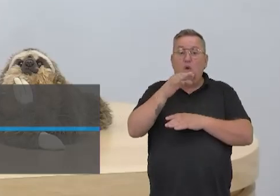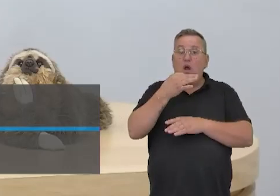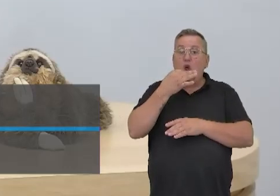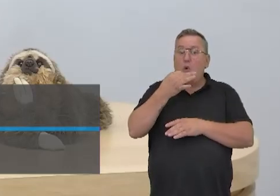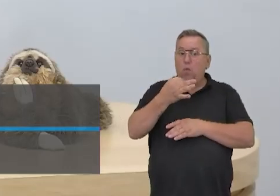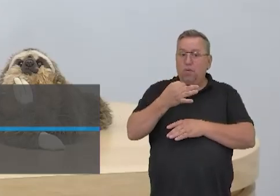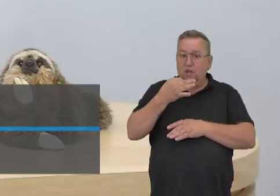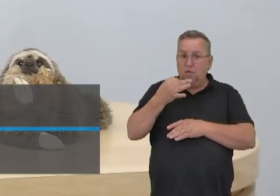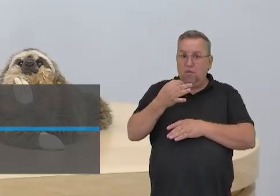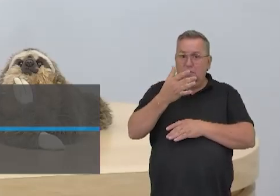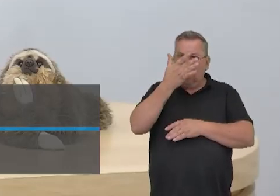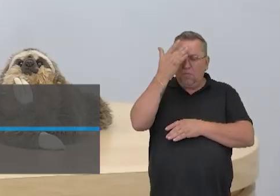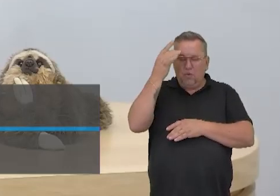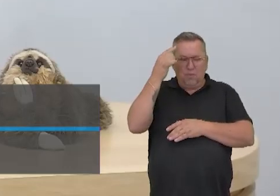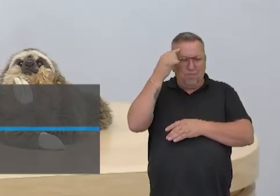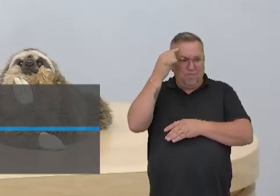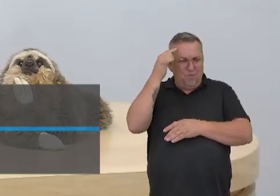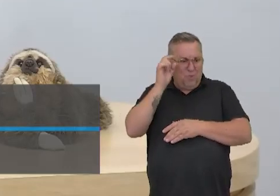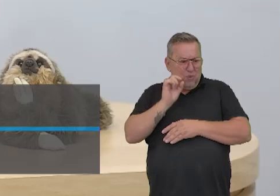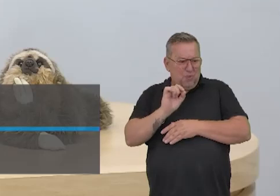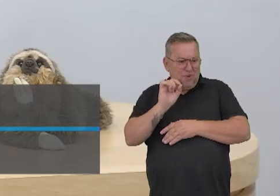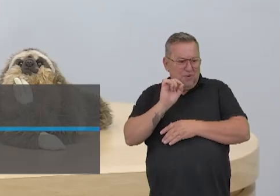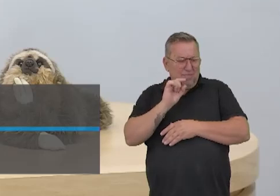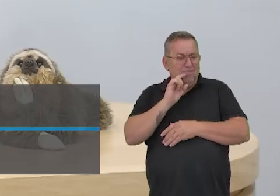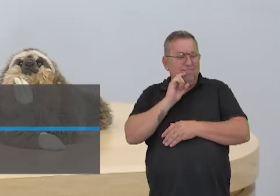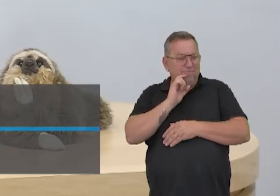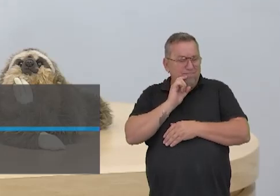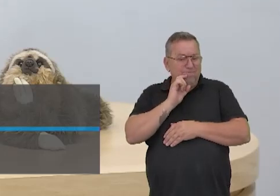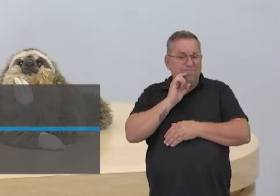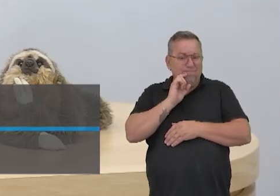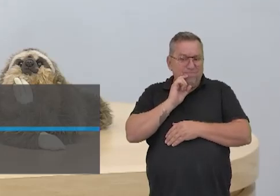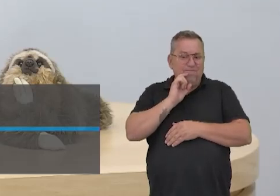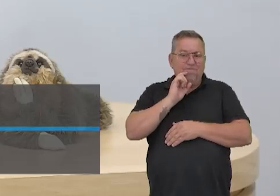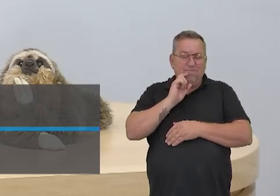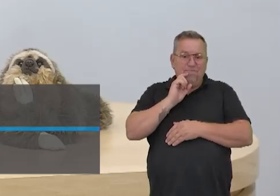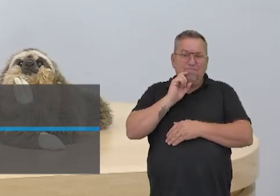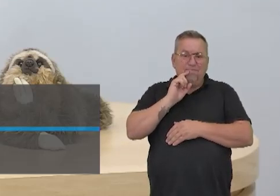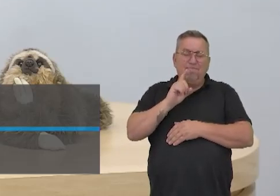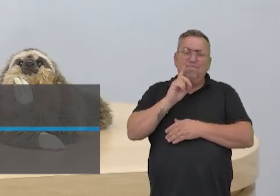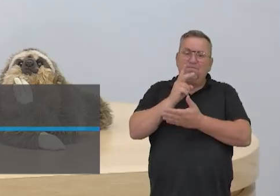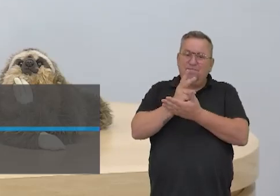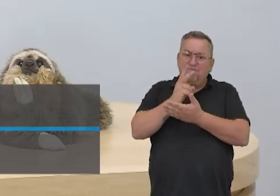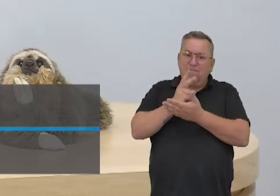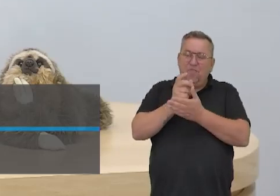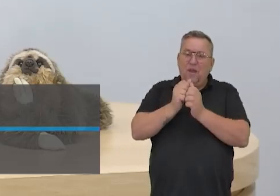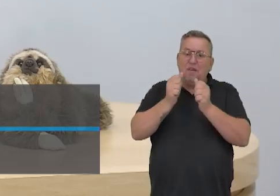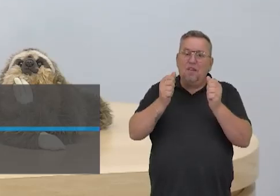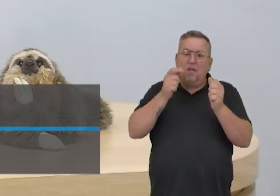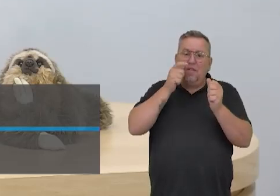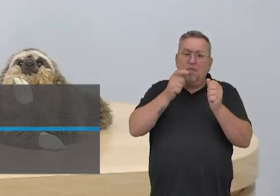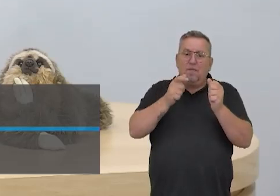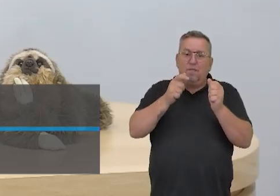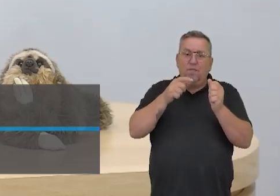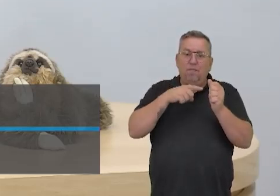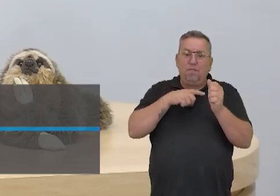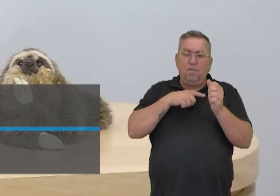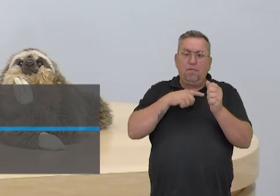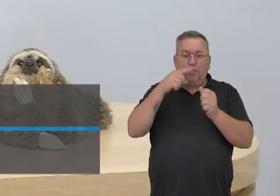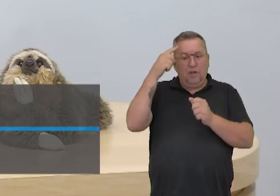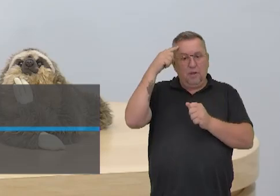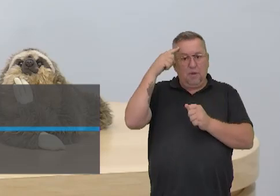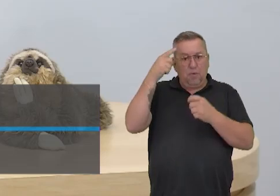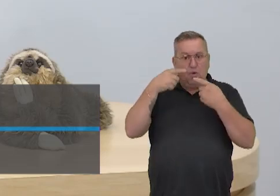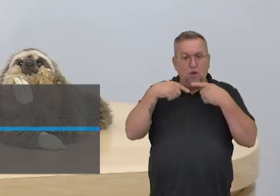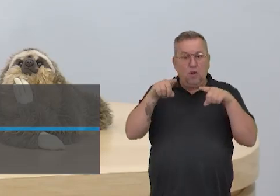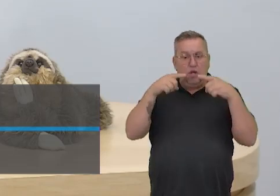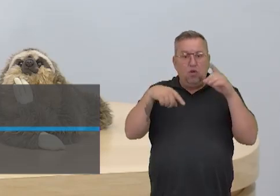as pessoas passam a pensar da mesma forma, né, sem você passar por um pensamento